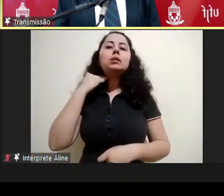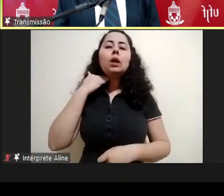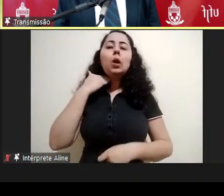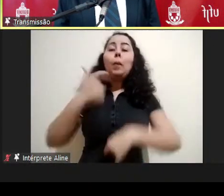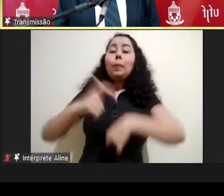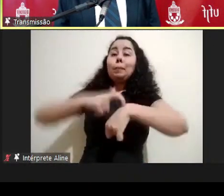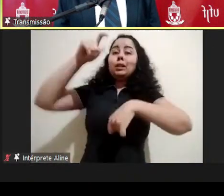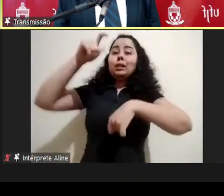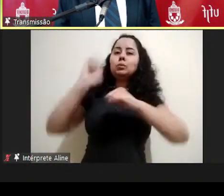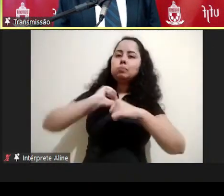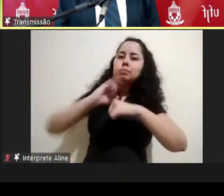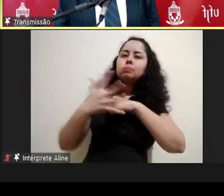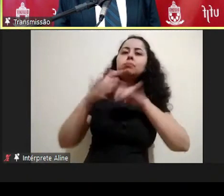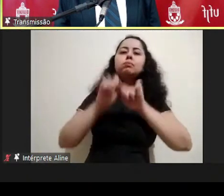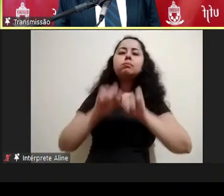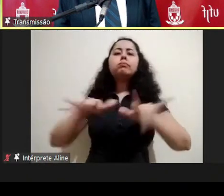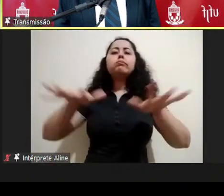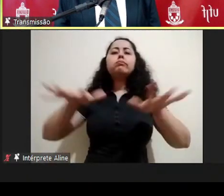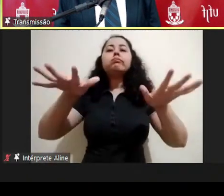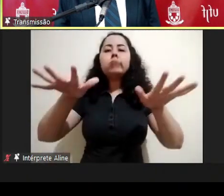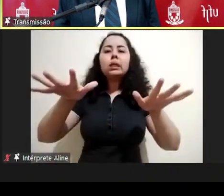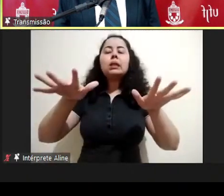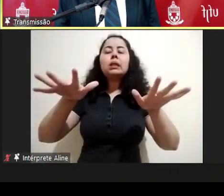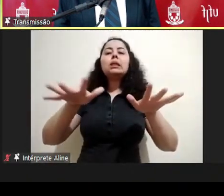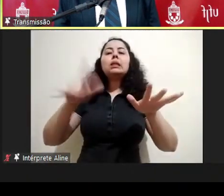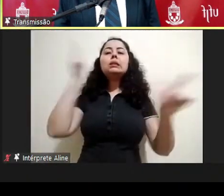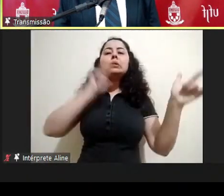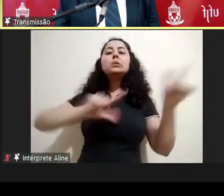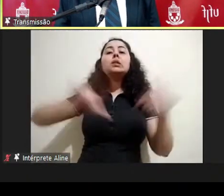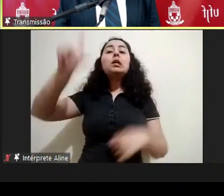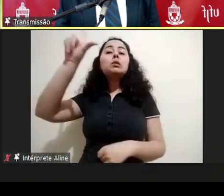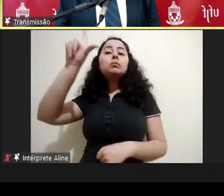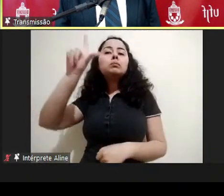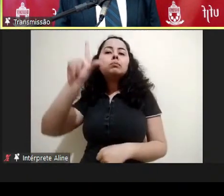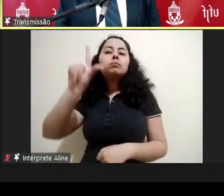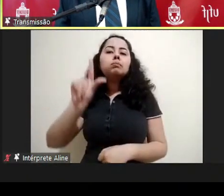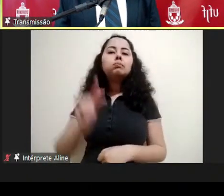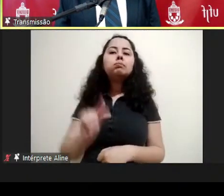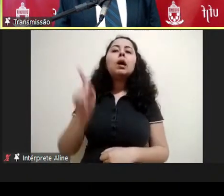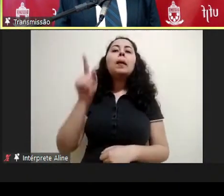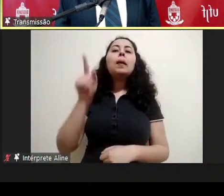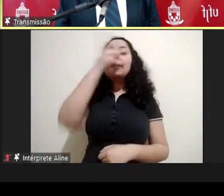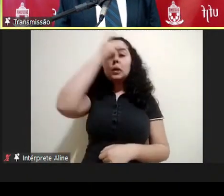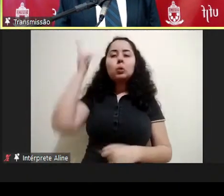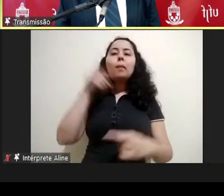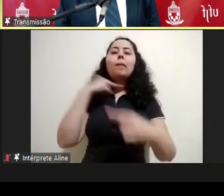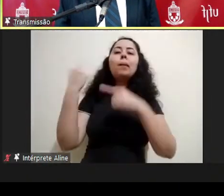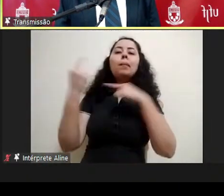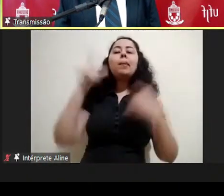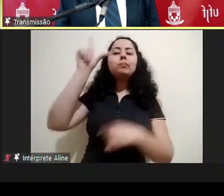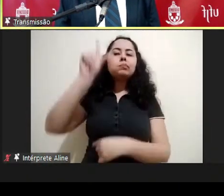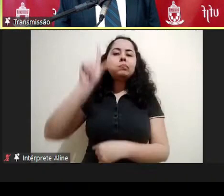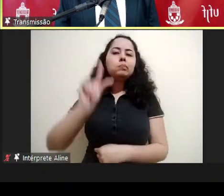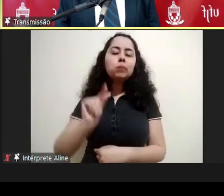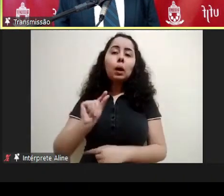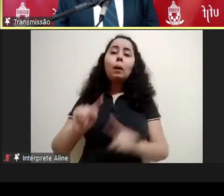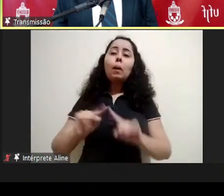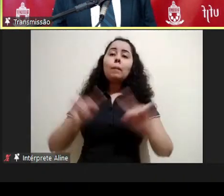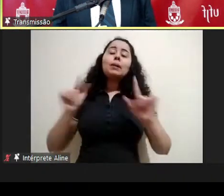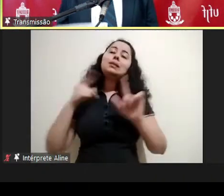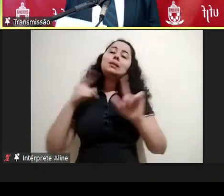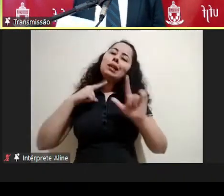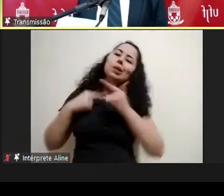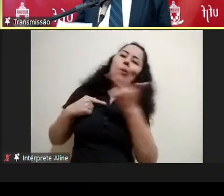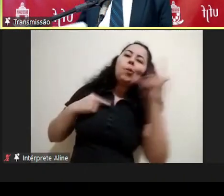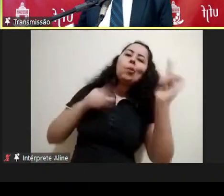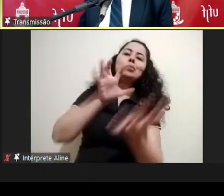tivesse uma das mais baixas taxas de casos e óbitos no país, em comparação a outros grandes centros urbanos do